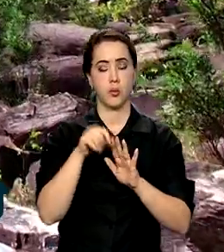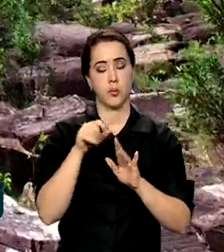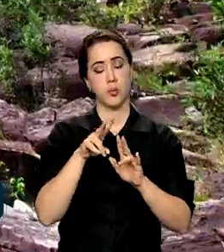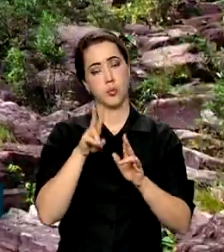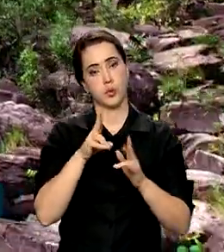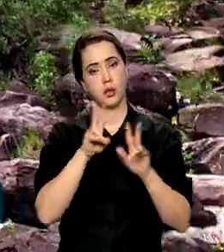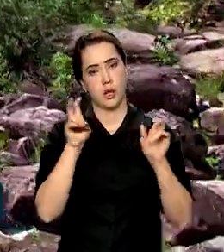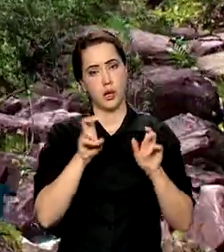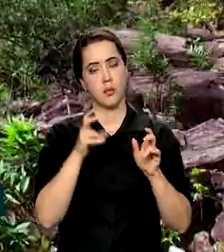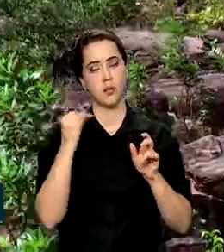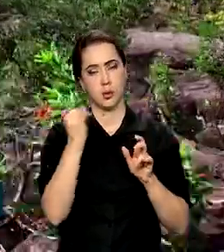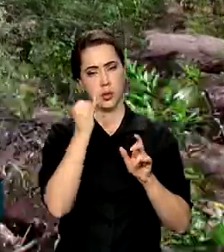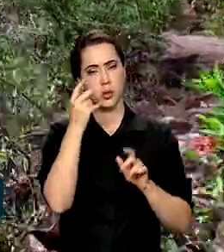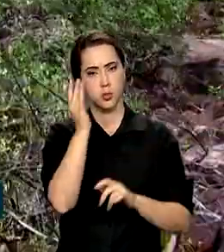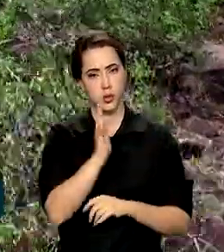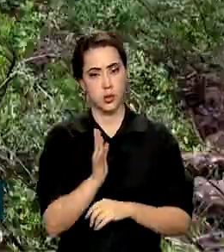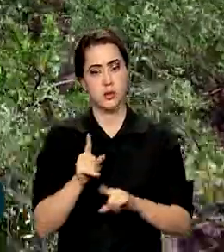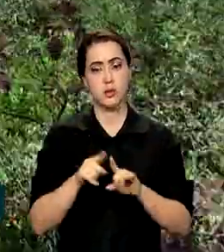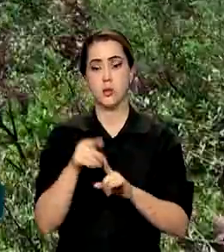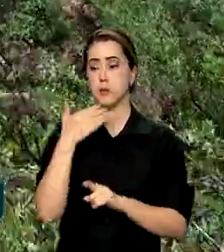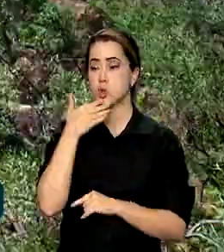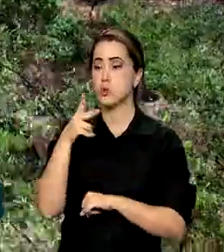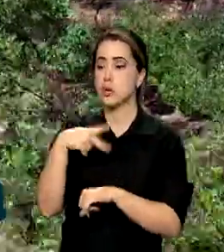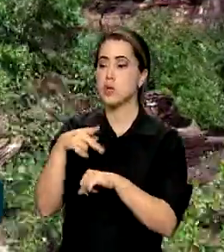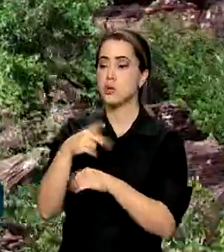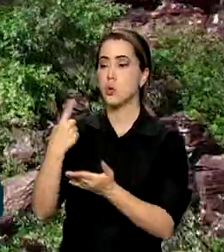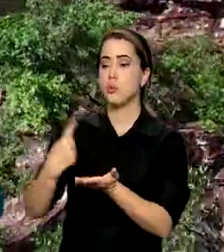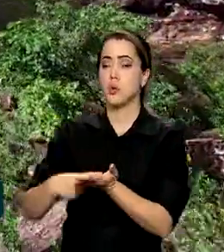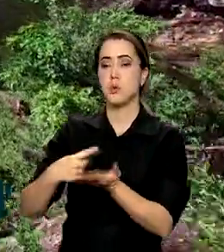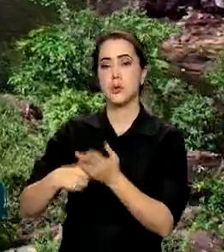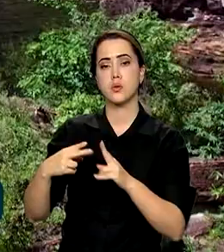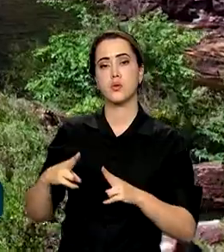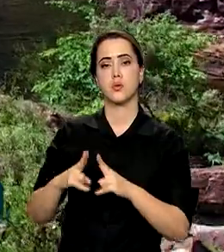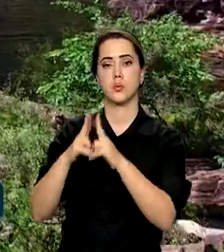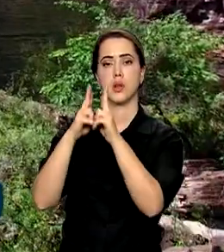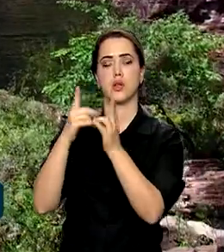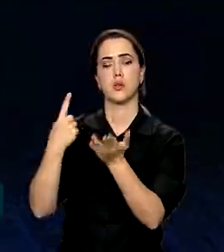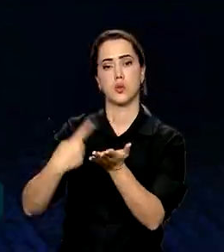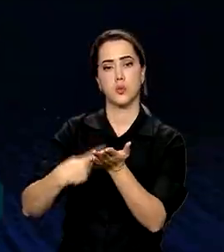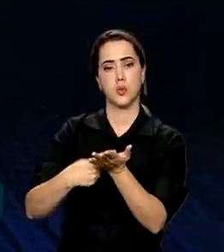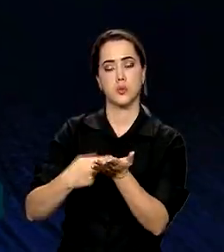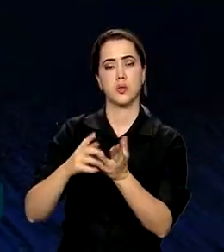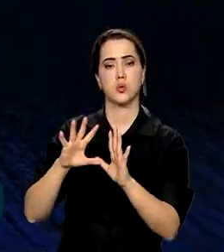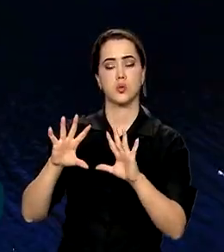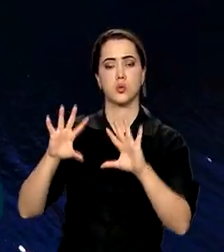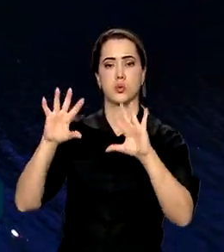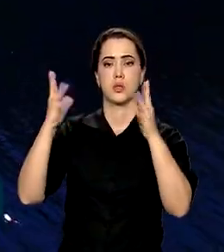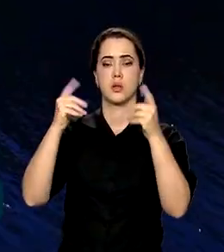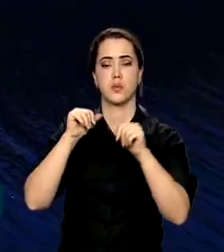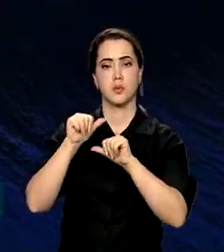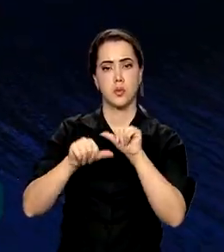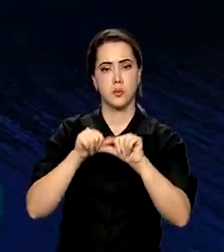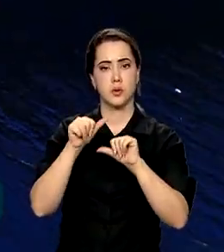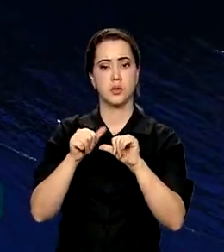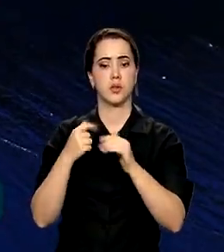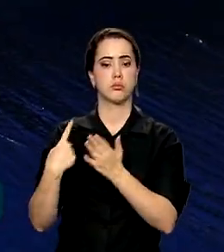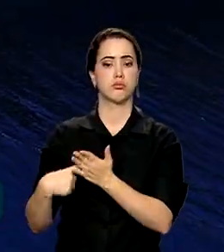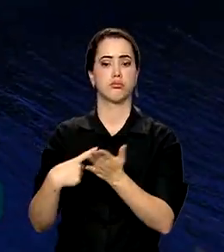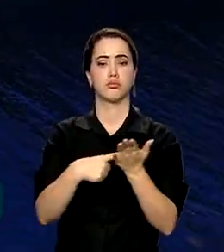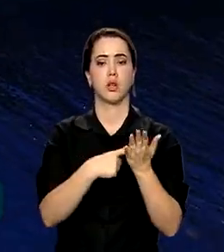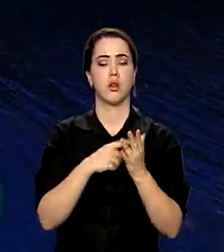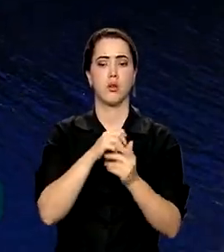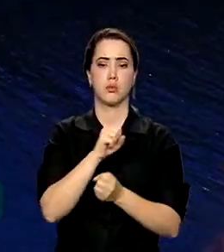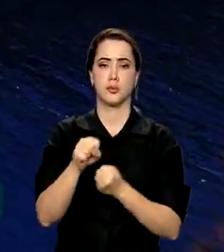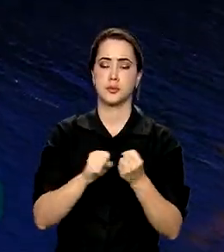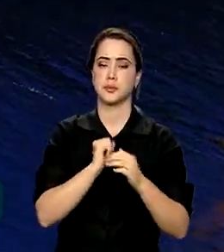e cobrou dos países o cumprimento do Acordo de Paris e da Convenção do Clima para a construção de um modelo mais